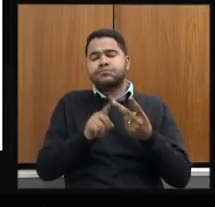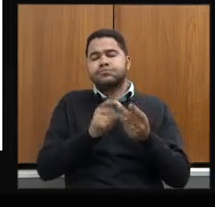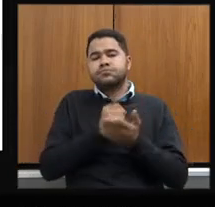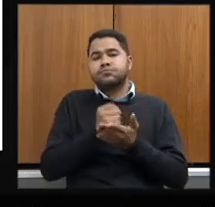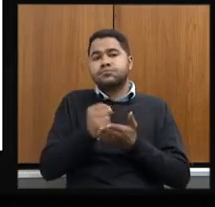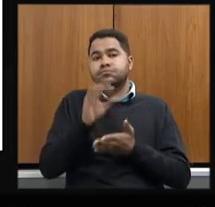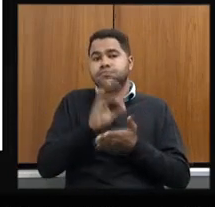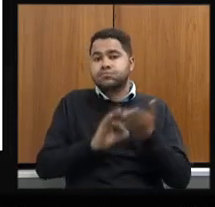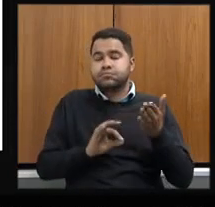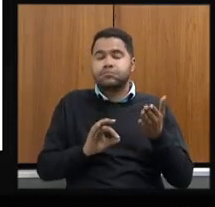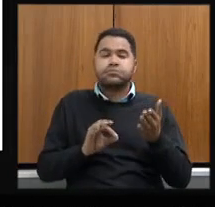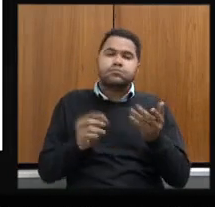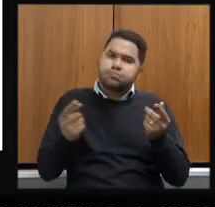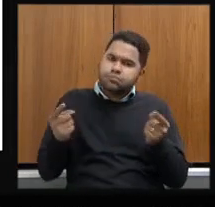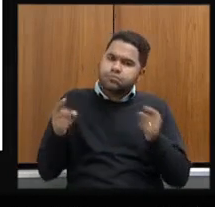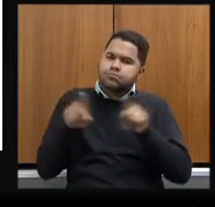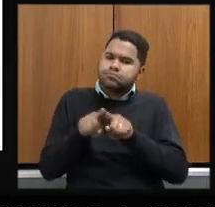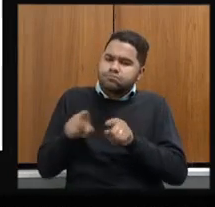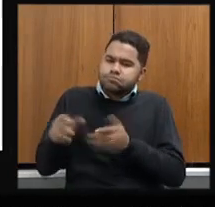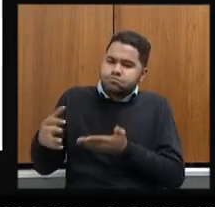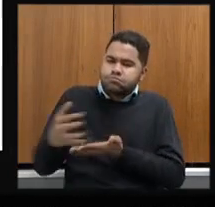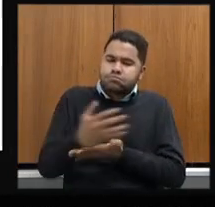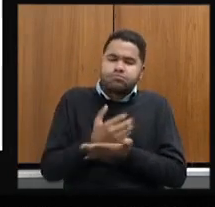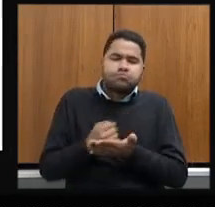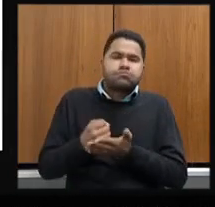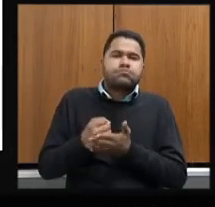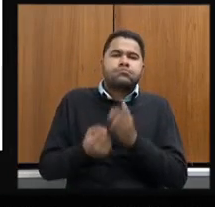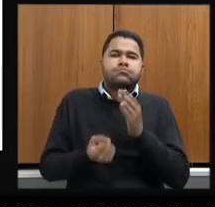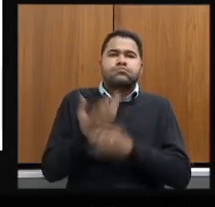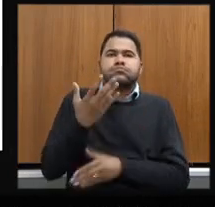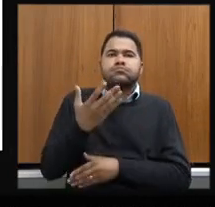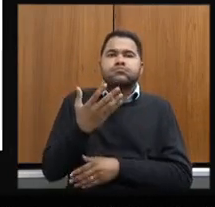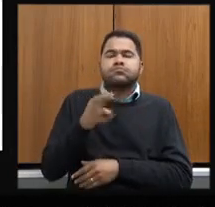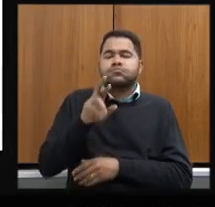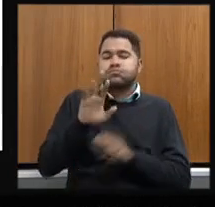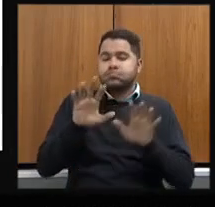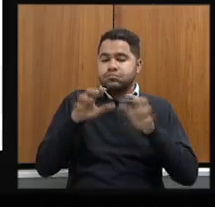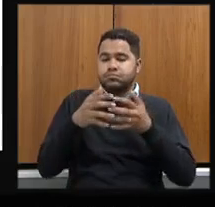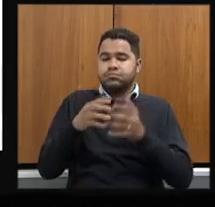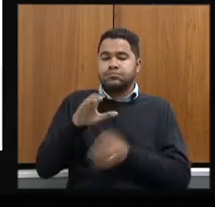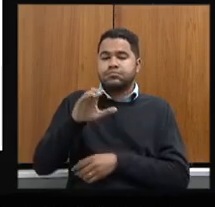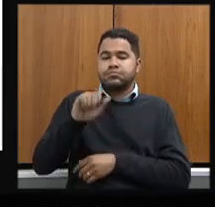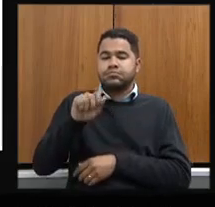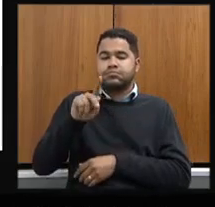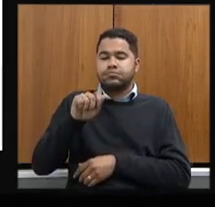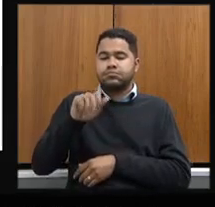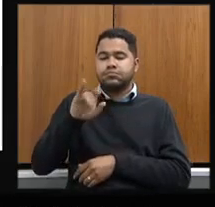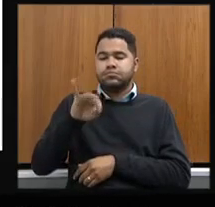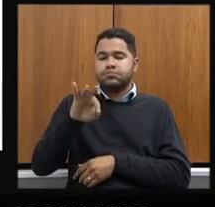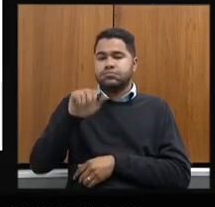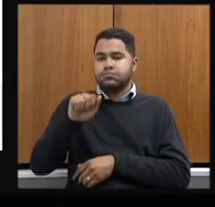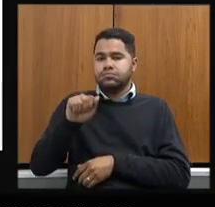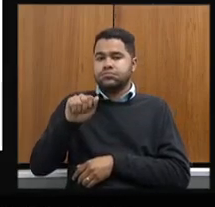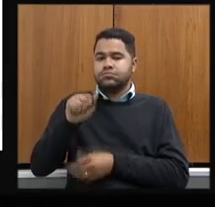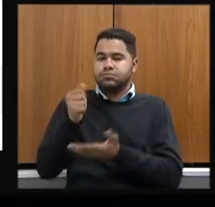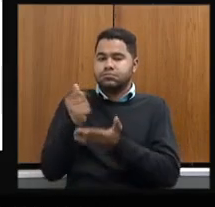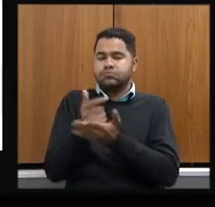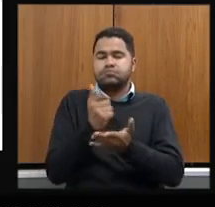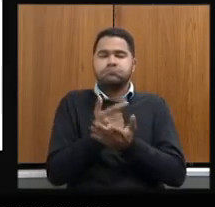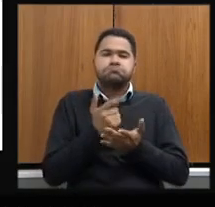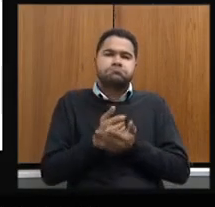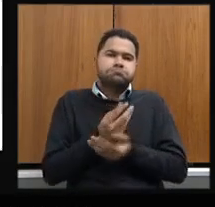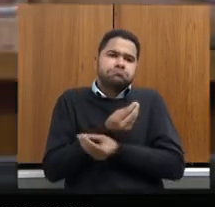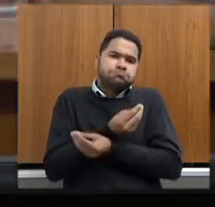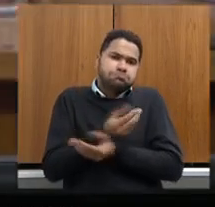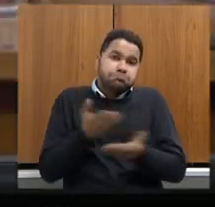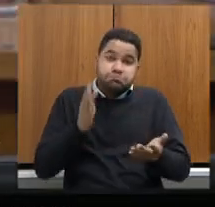e captação de parceiros para criação da rede capacita compras essa é uma rede de capacitação que irá ofertar